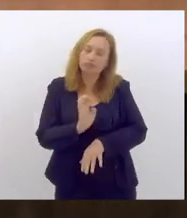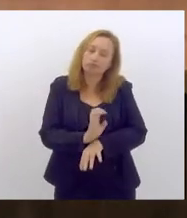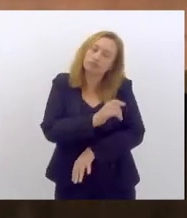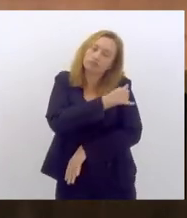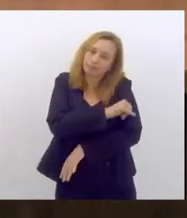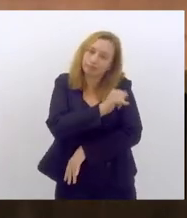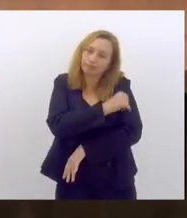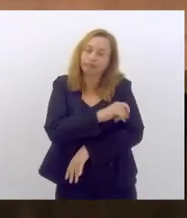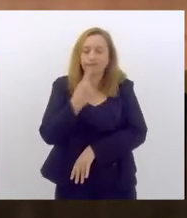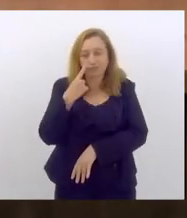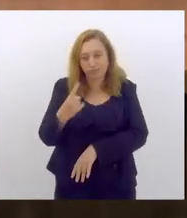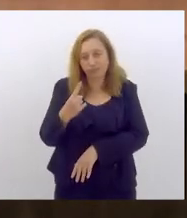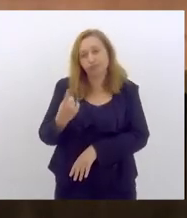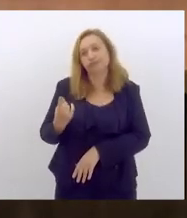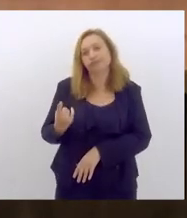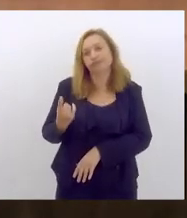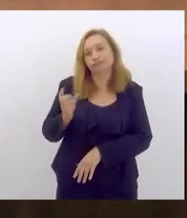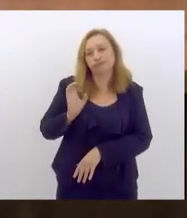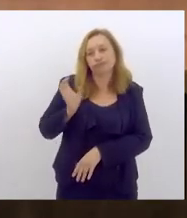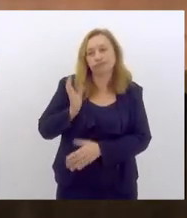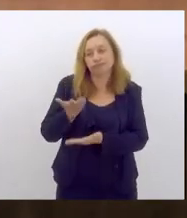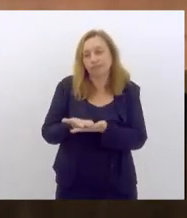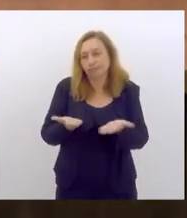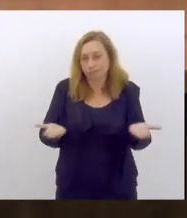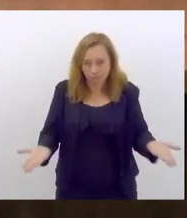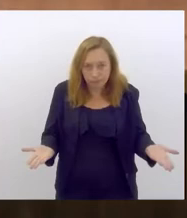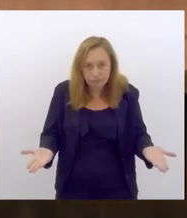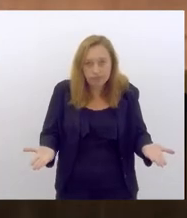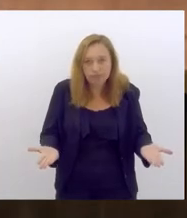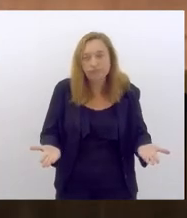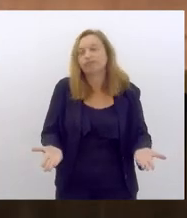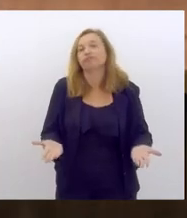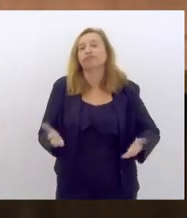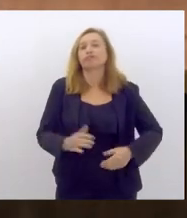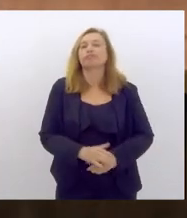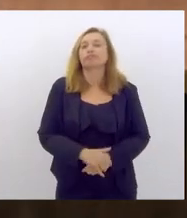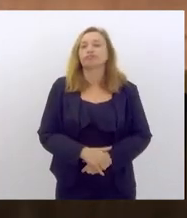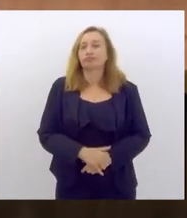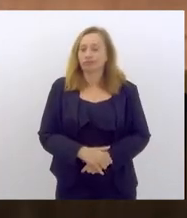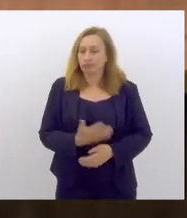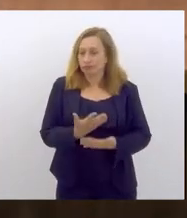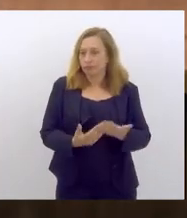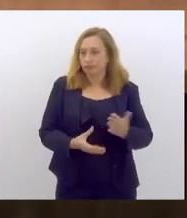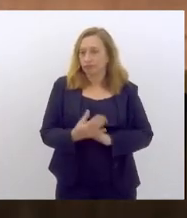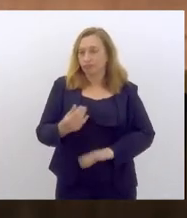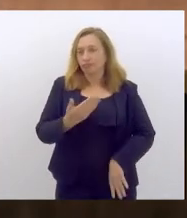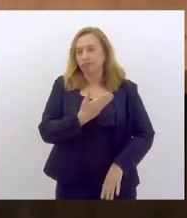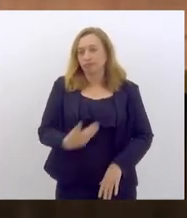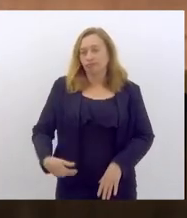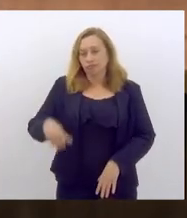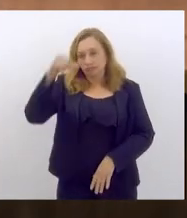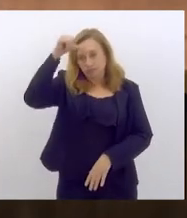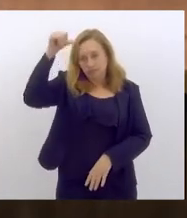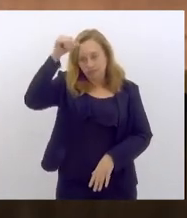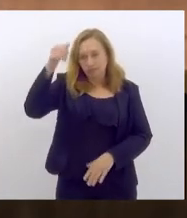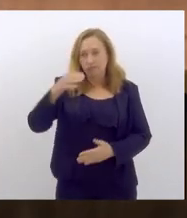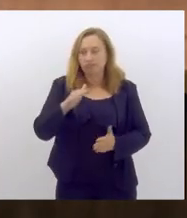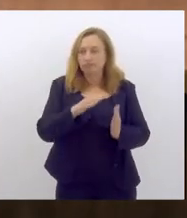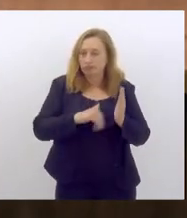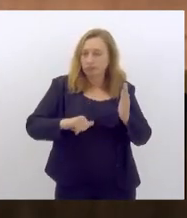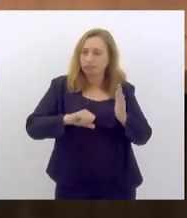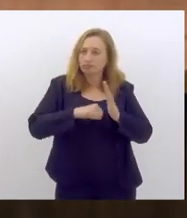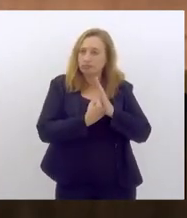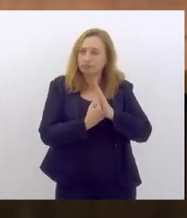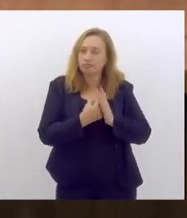Janeiro está vendo a sua riqueza escorrer pelo ralo, nesse caso, direcionado pelas mãos do governo Cláudio Castro. Então, a derrubada desse veto é